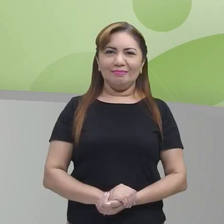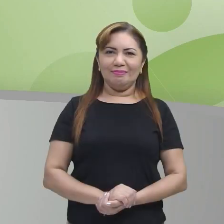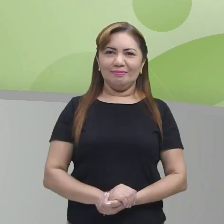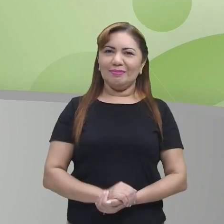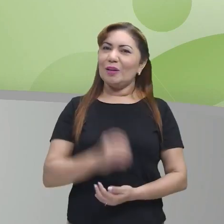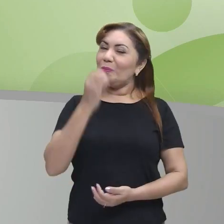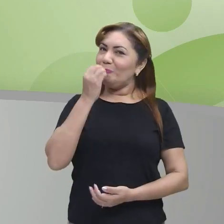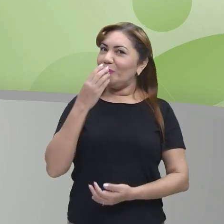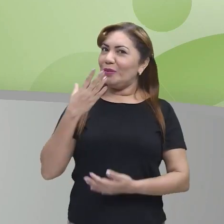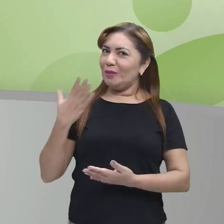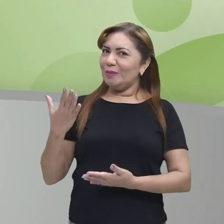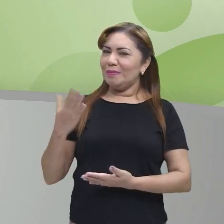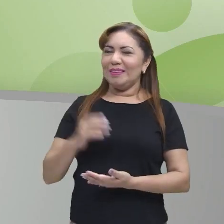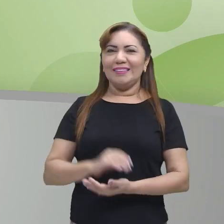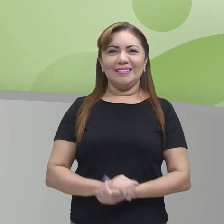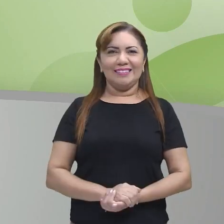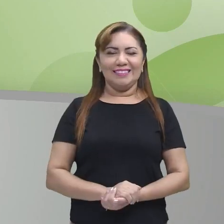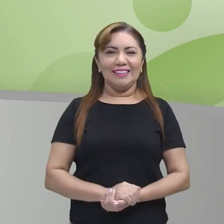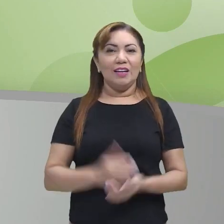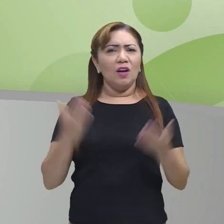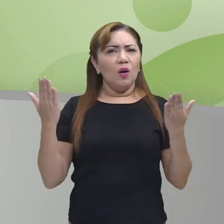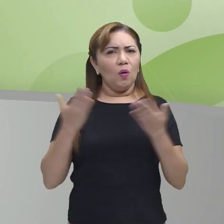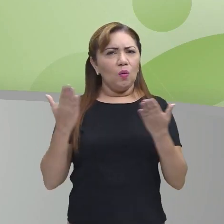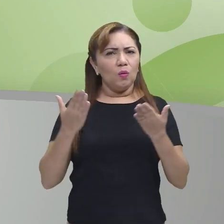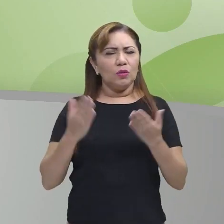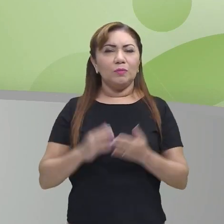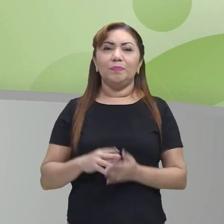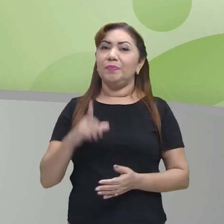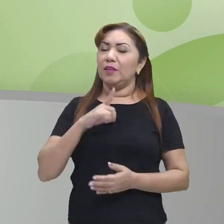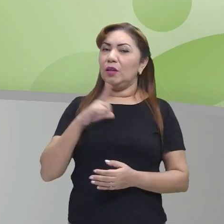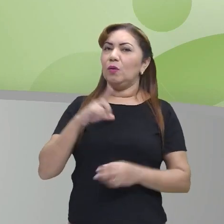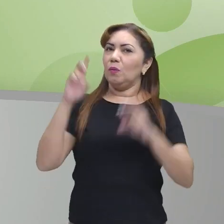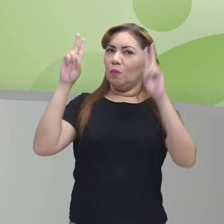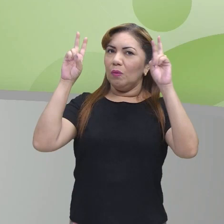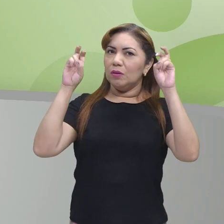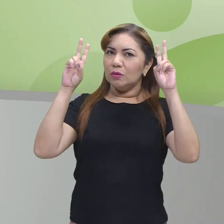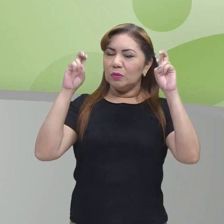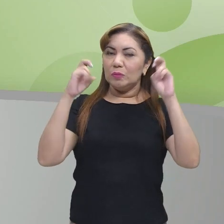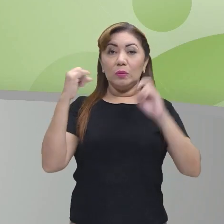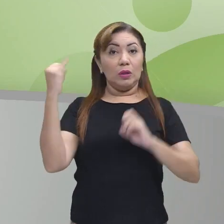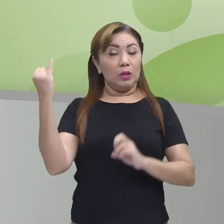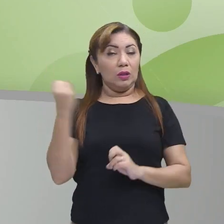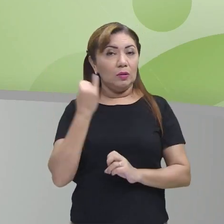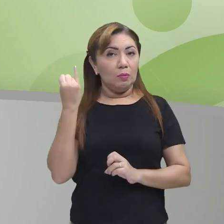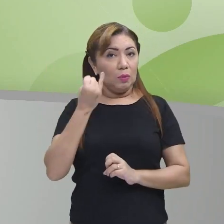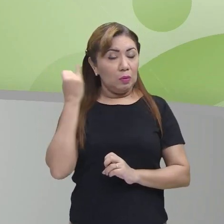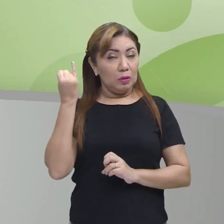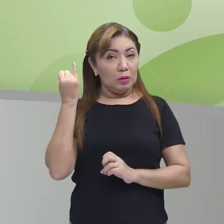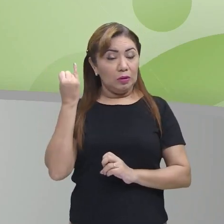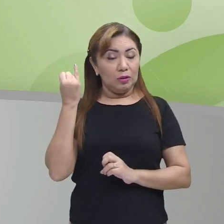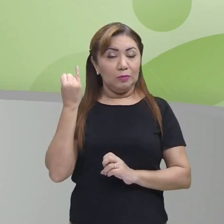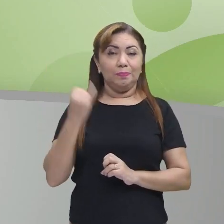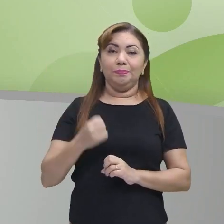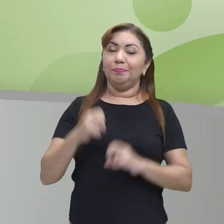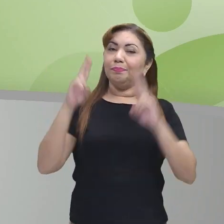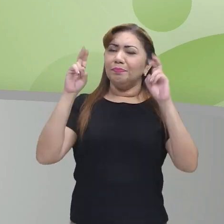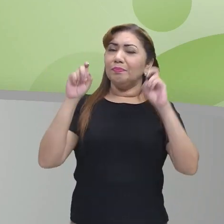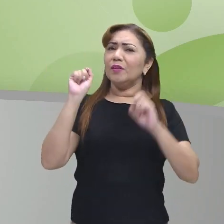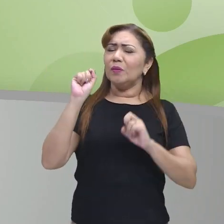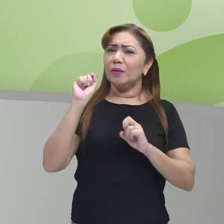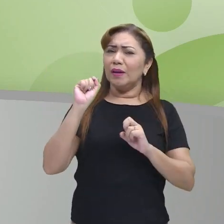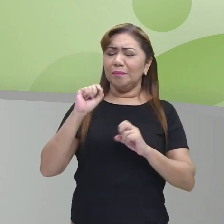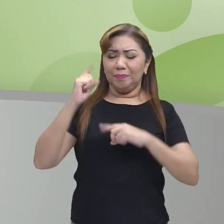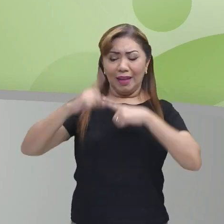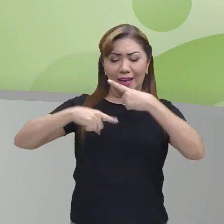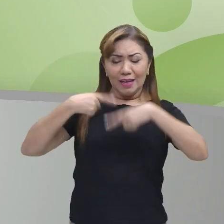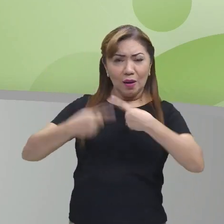Muito bem, hoje nós vamos falar sobre um assunto muito importante, que é sobre a reprodução. Então, você sabe de